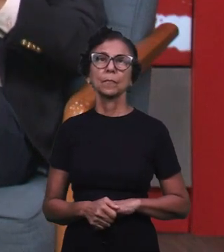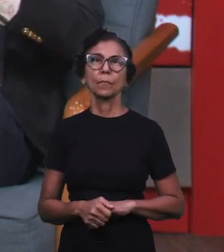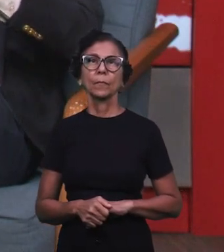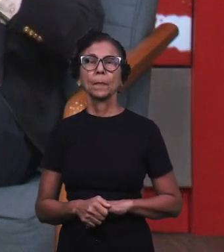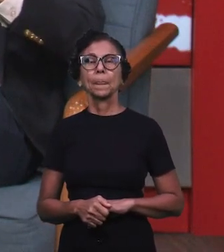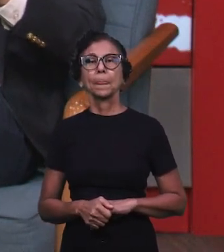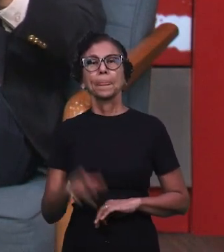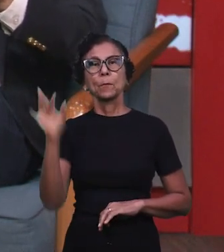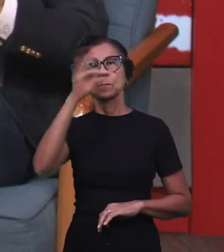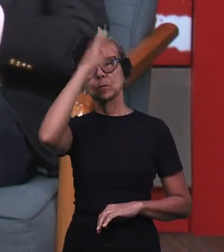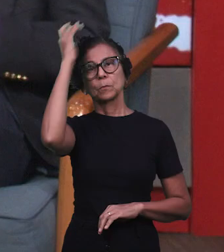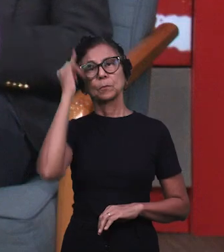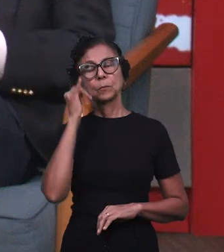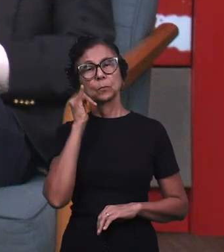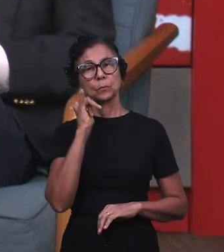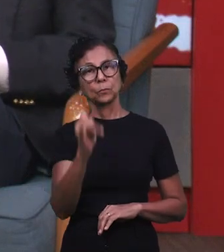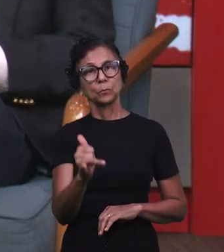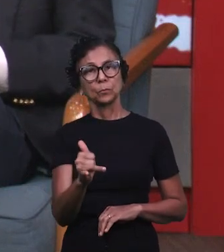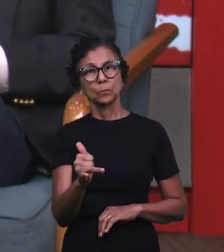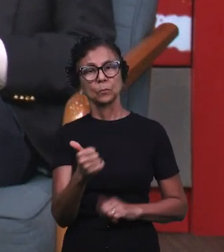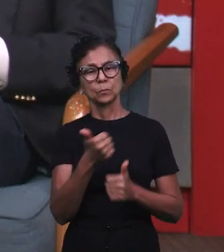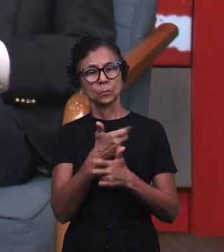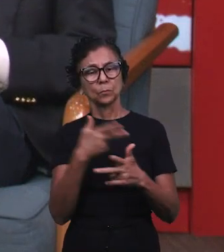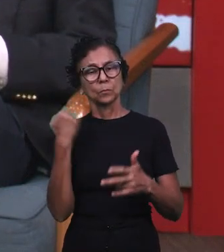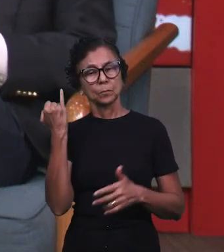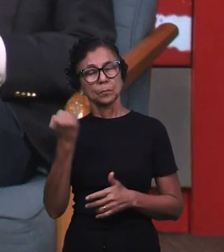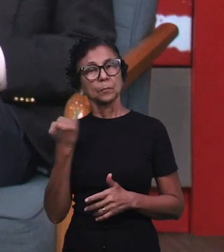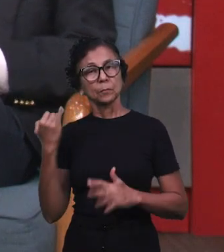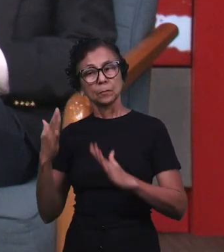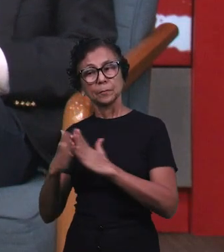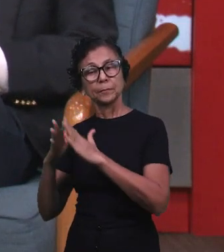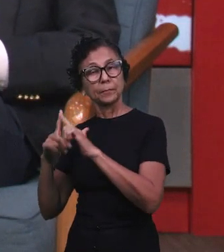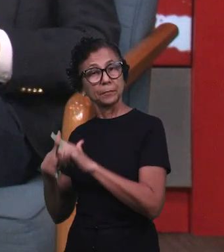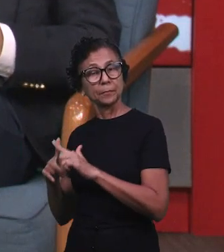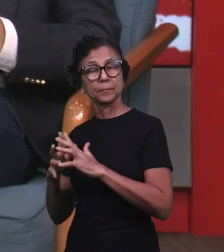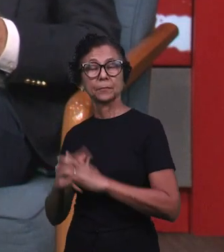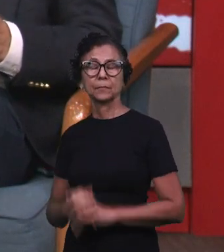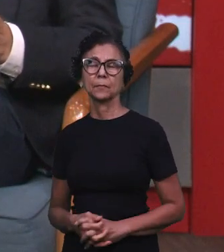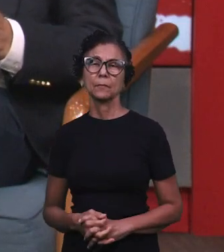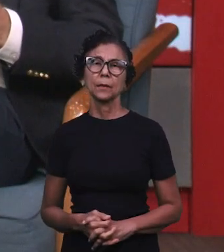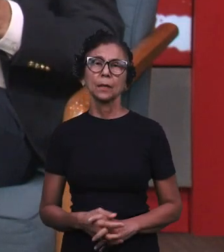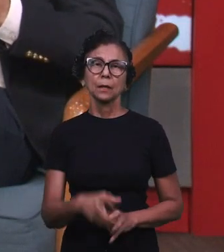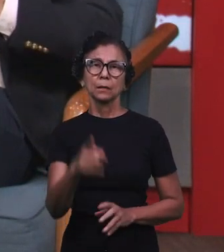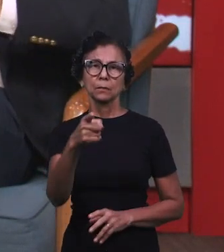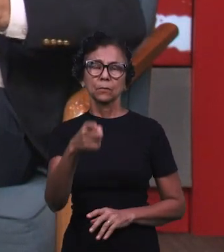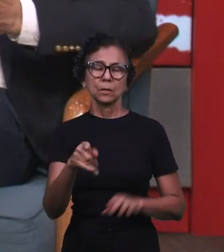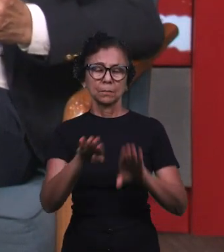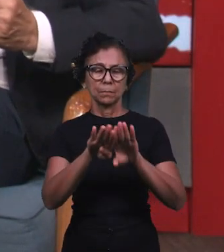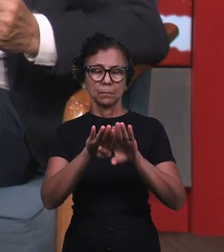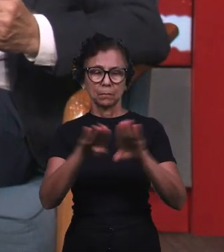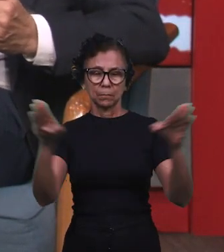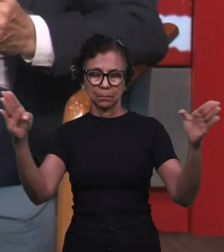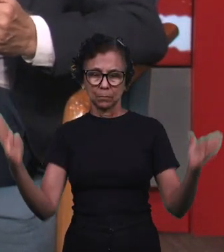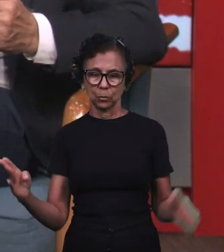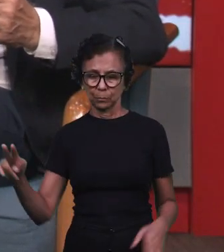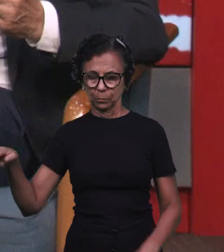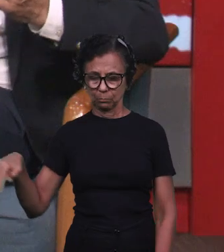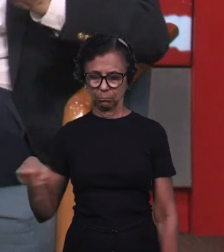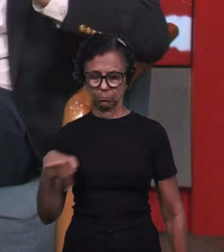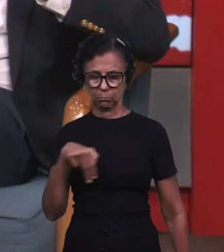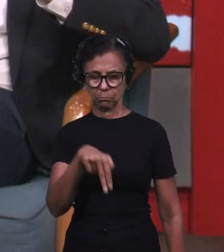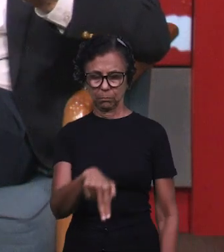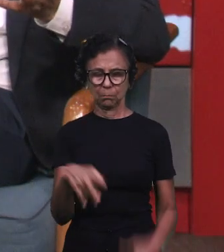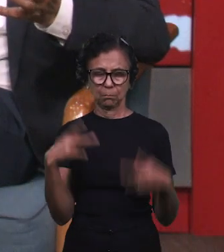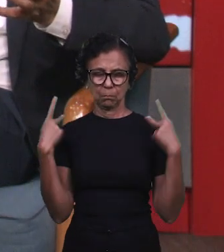Não adianta você ir no púlpito, entregar uma palavra, ela pode ser de